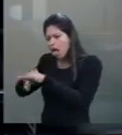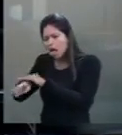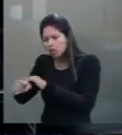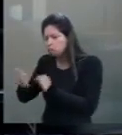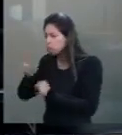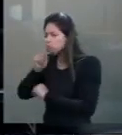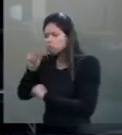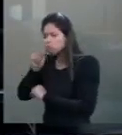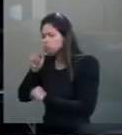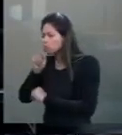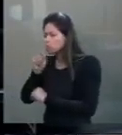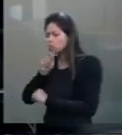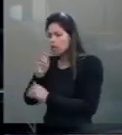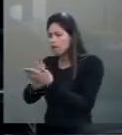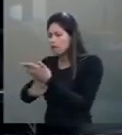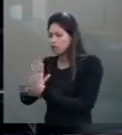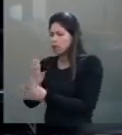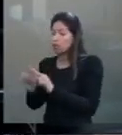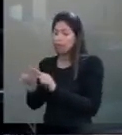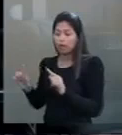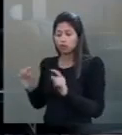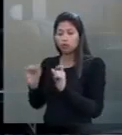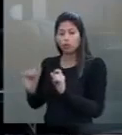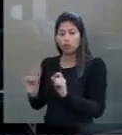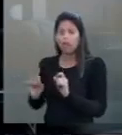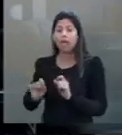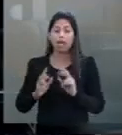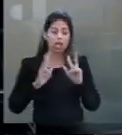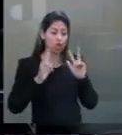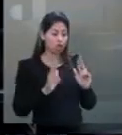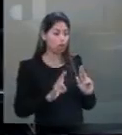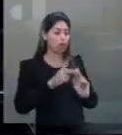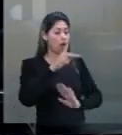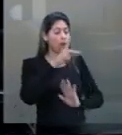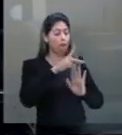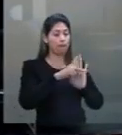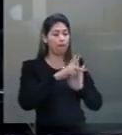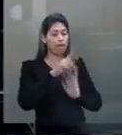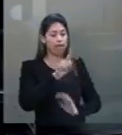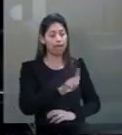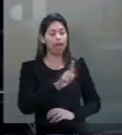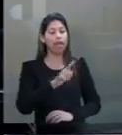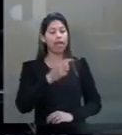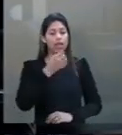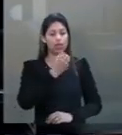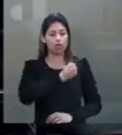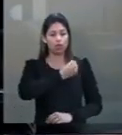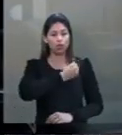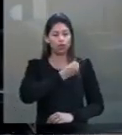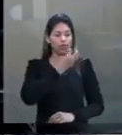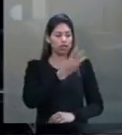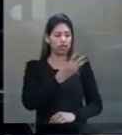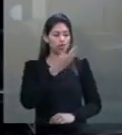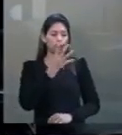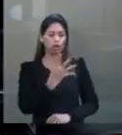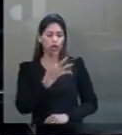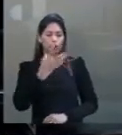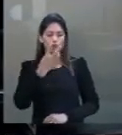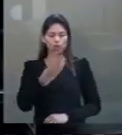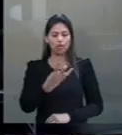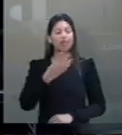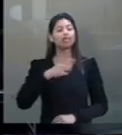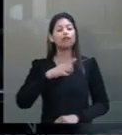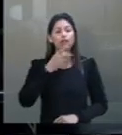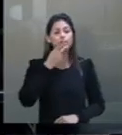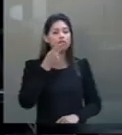votou. Da mesma forma, o PL 4373, que tipifica como crime de racismo a injúria